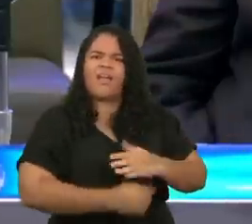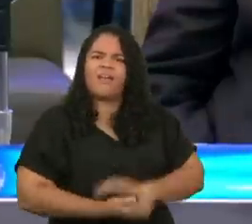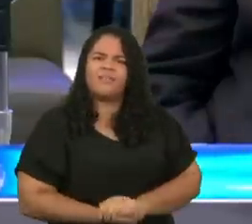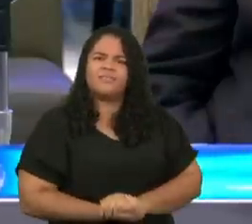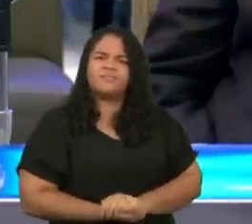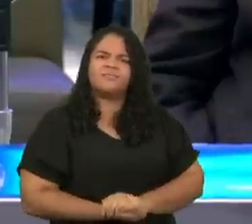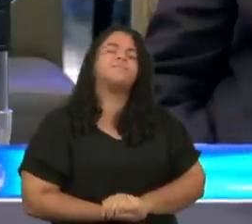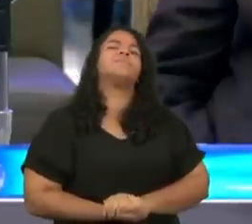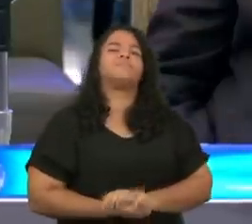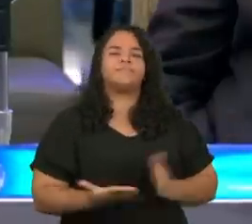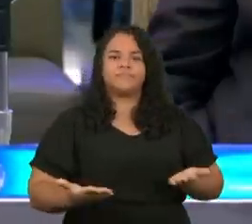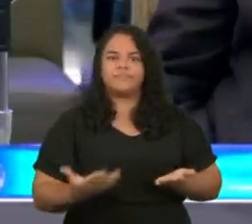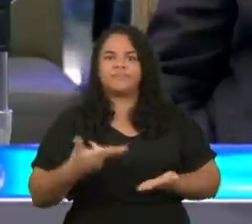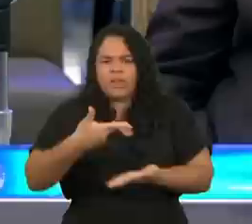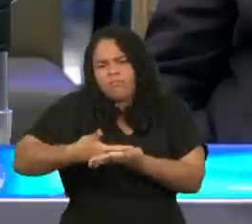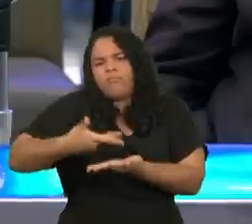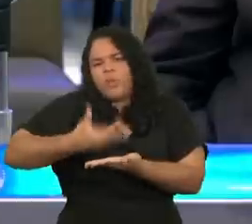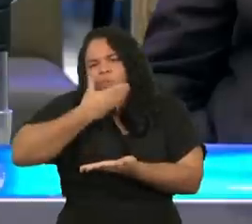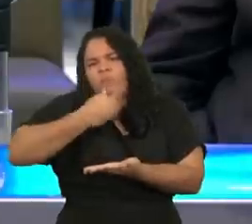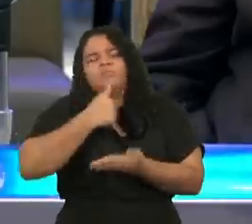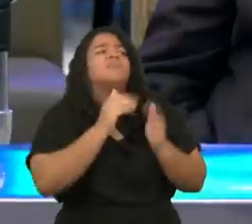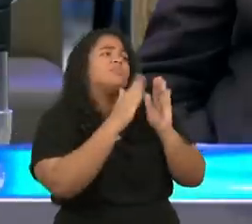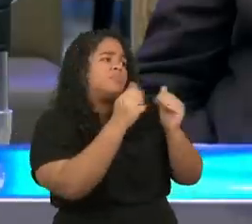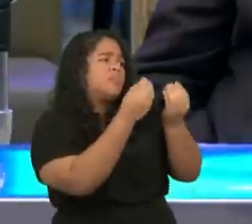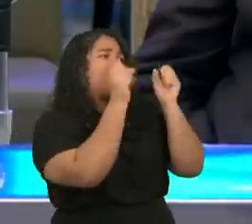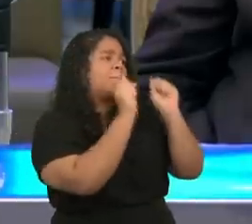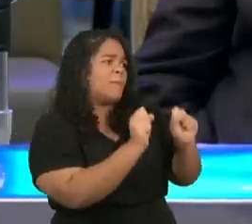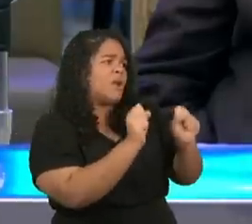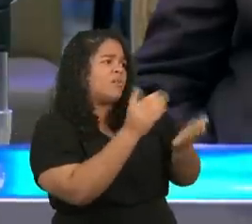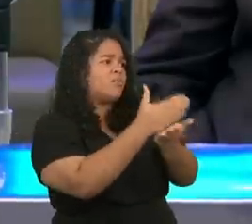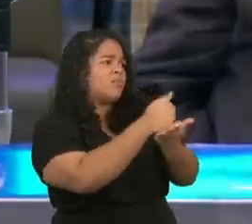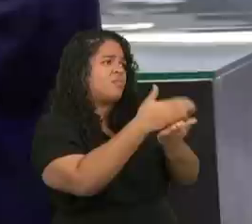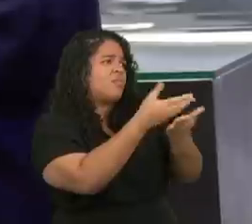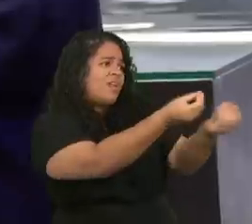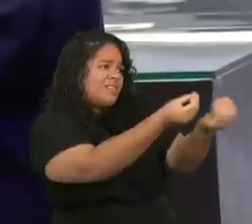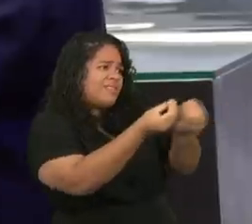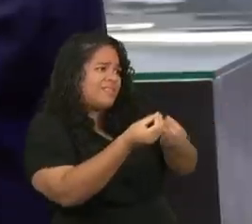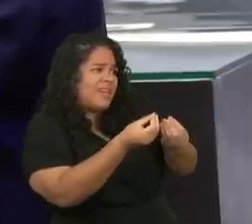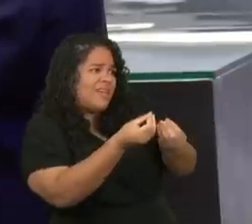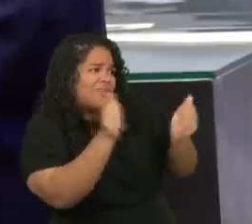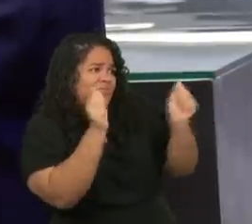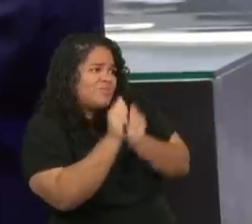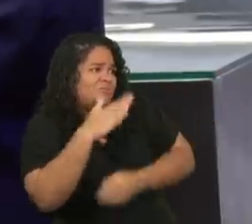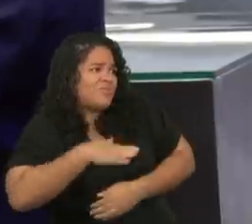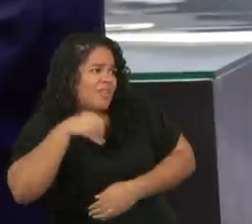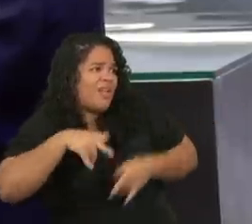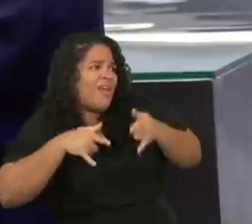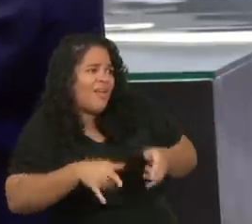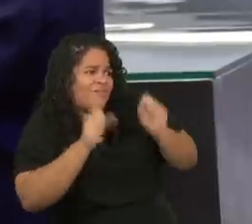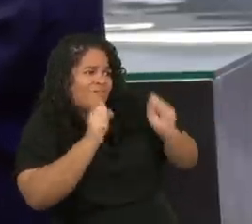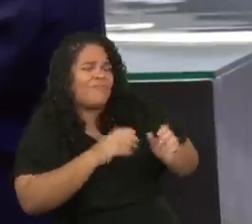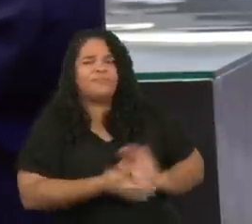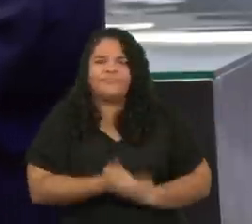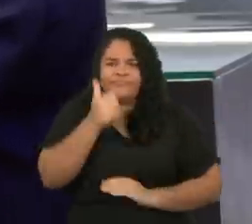tomou Tamar os bolos que fizeram e os trouxeram seu irmão a câmara e chegando-lhe para que